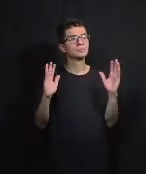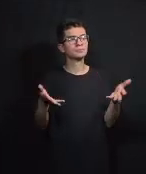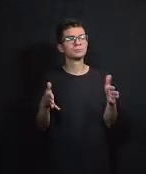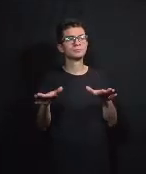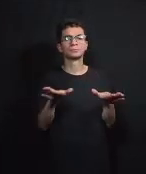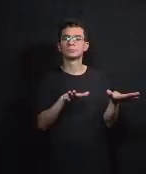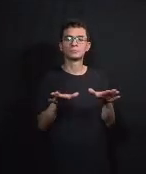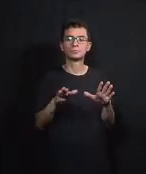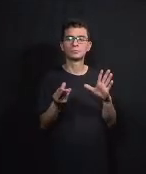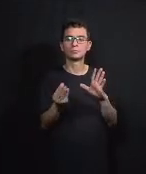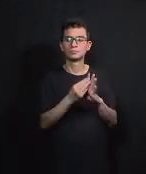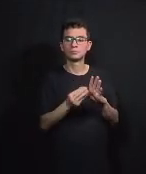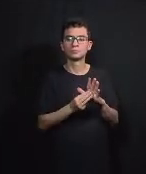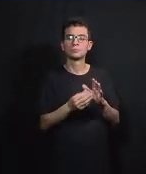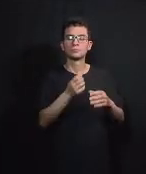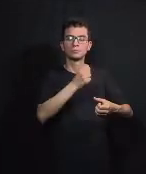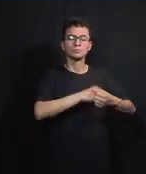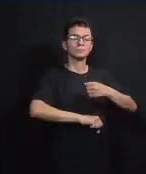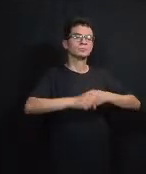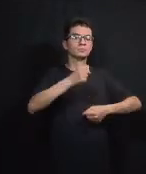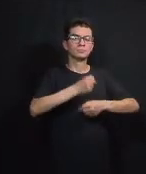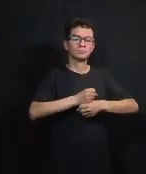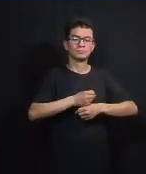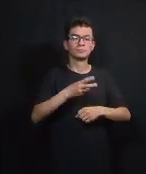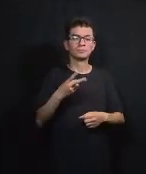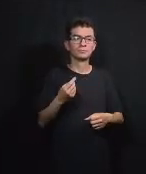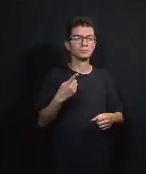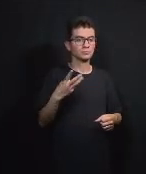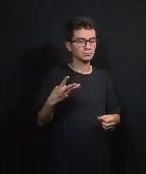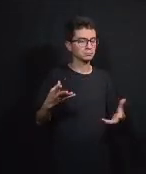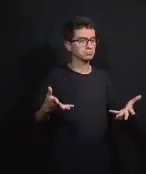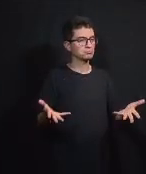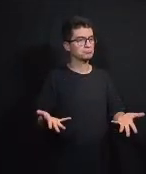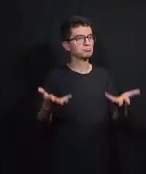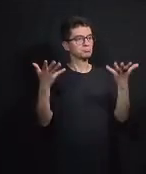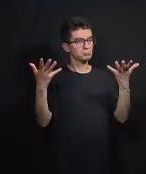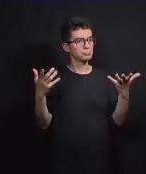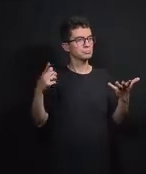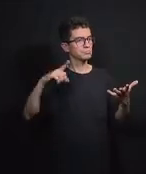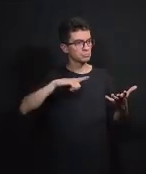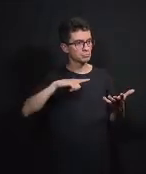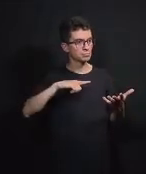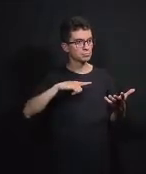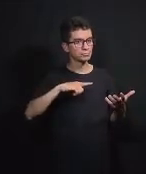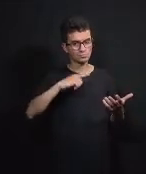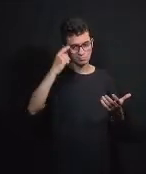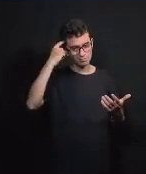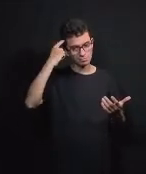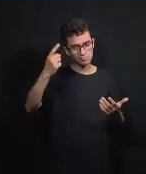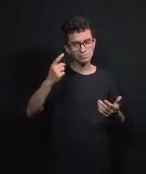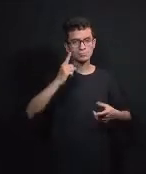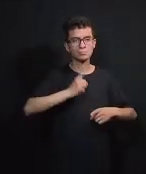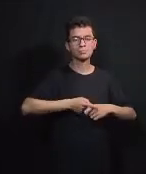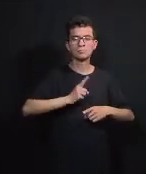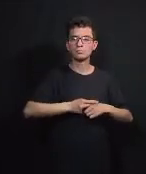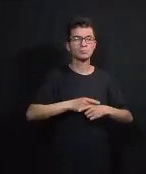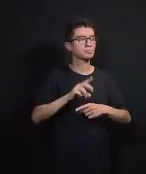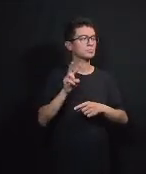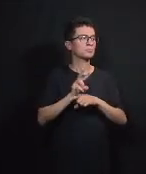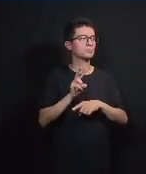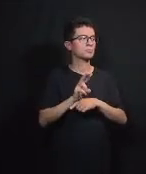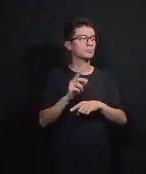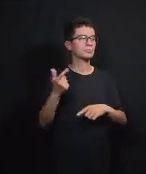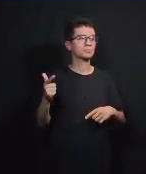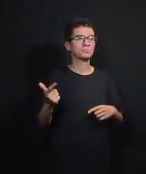de 2013, que foi um movimento entusiasmante. Né? Foi um movimento inesperado,